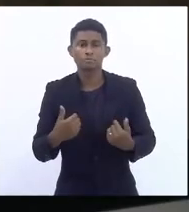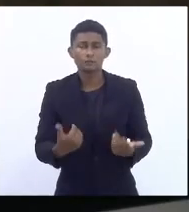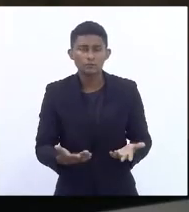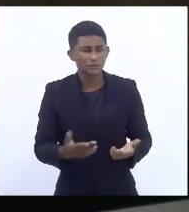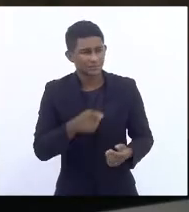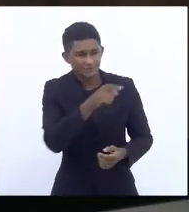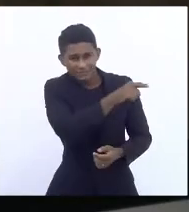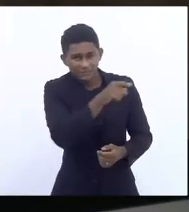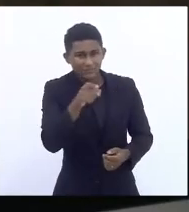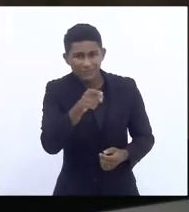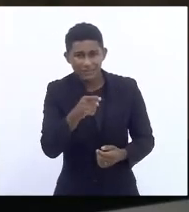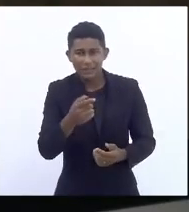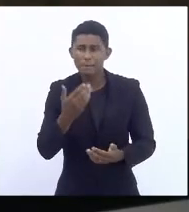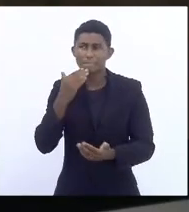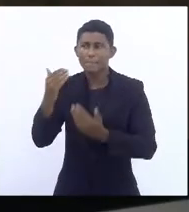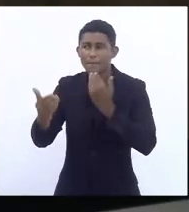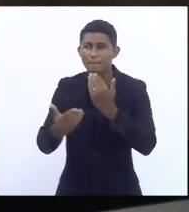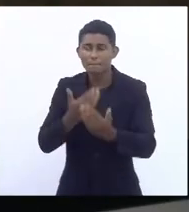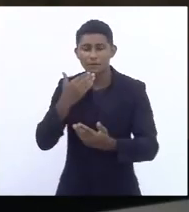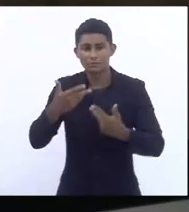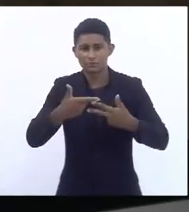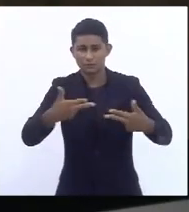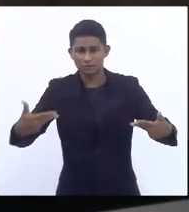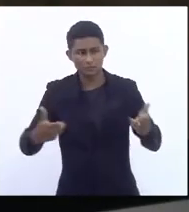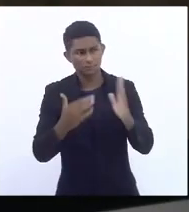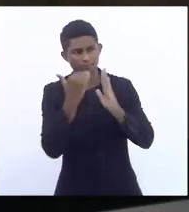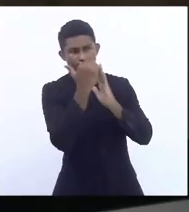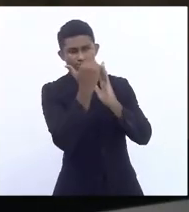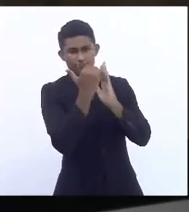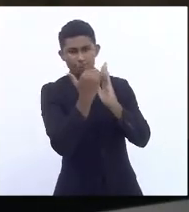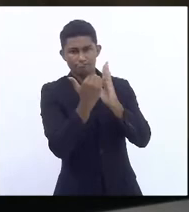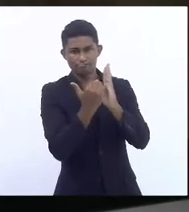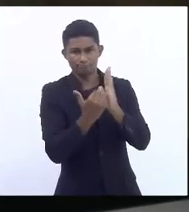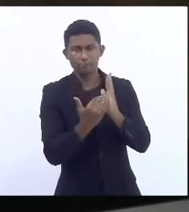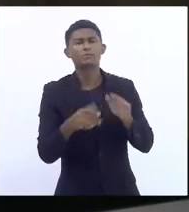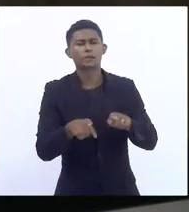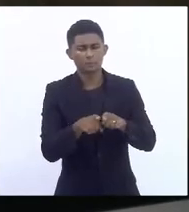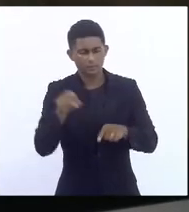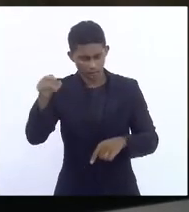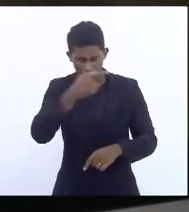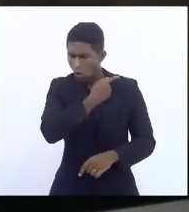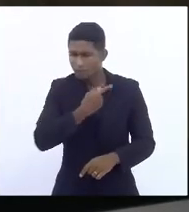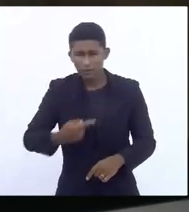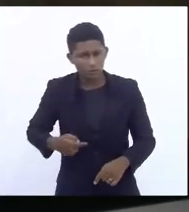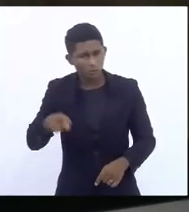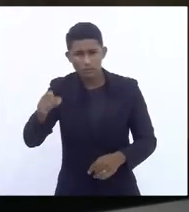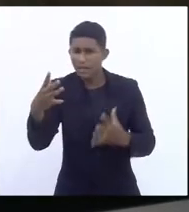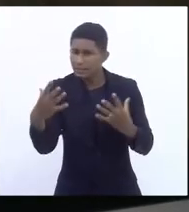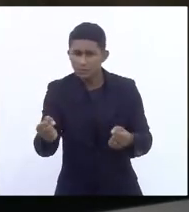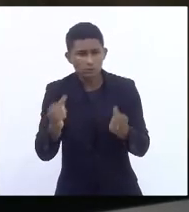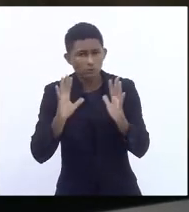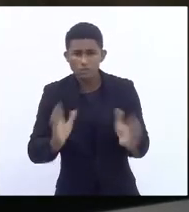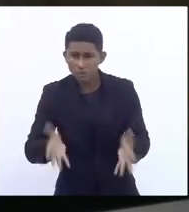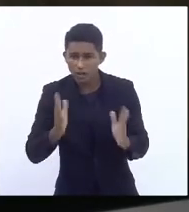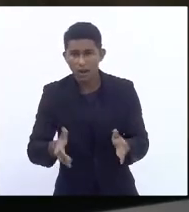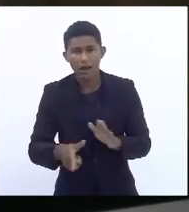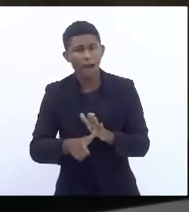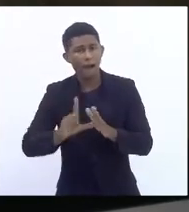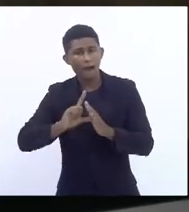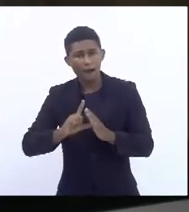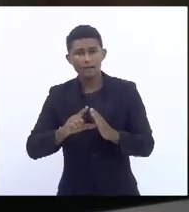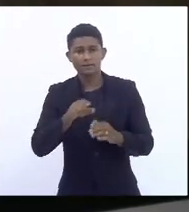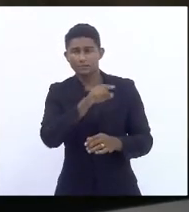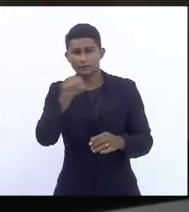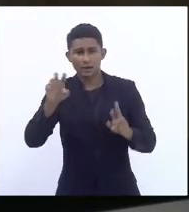as demandas apresentadas e consentidas pelo governador na negociação que tiveram. Então,